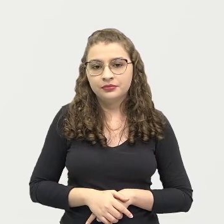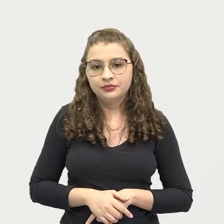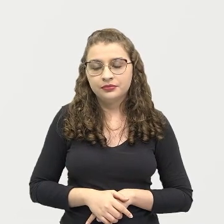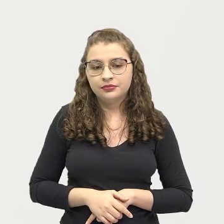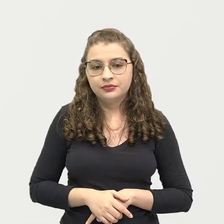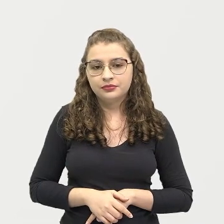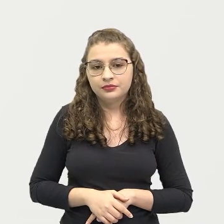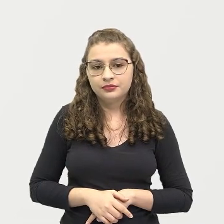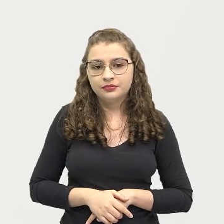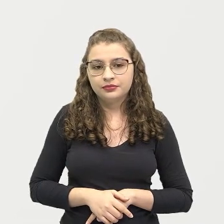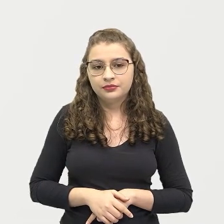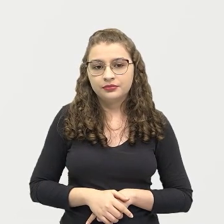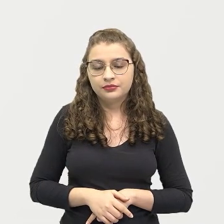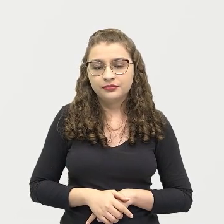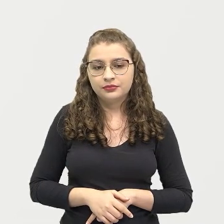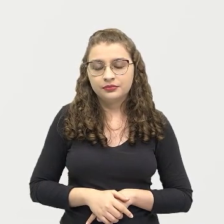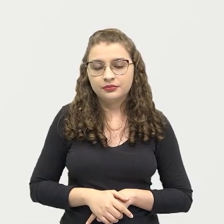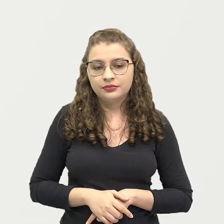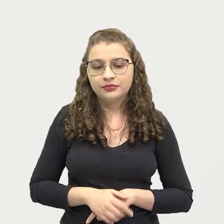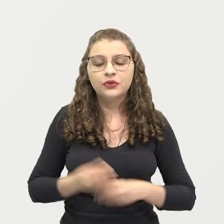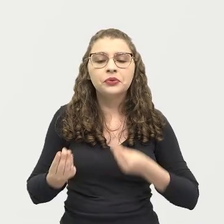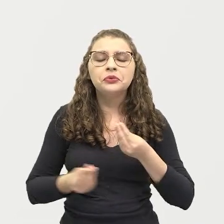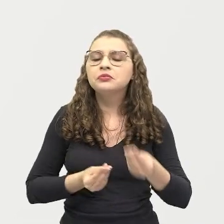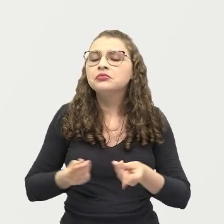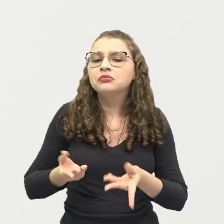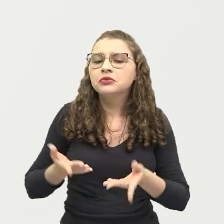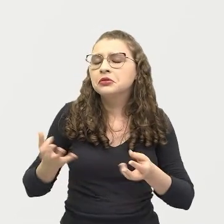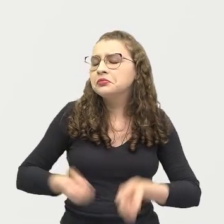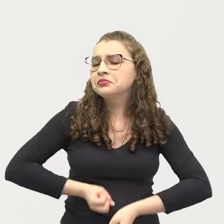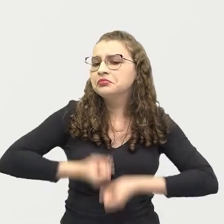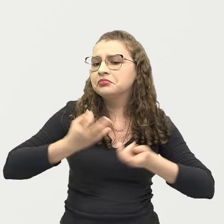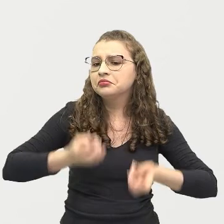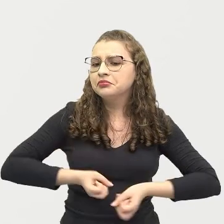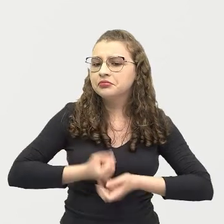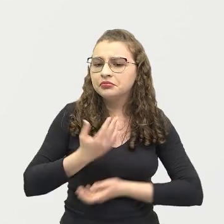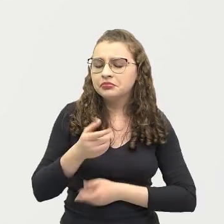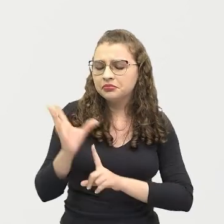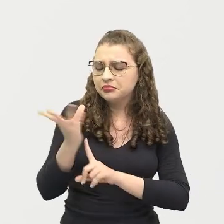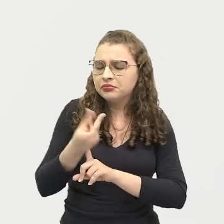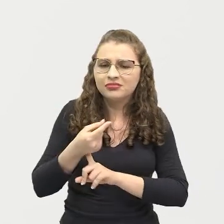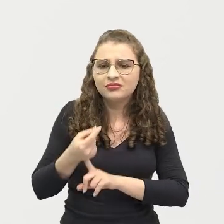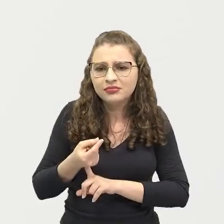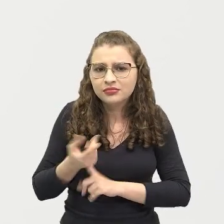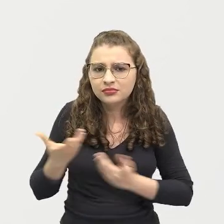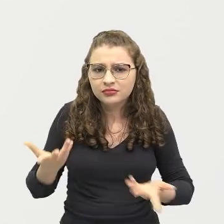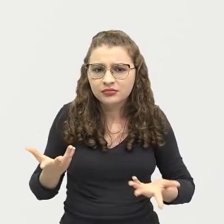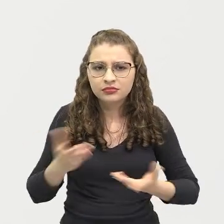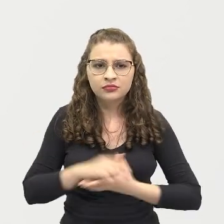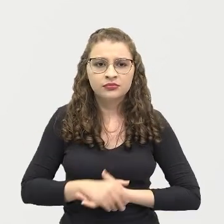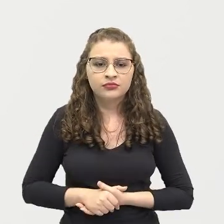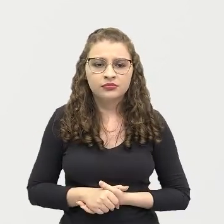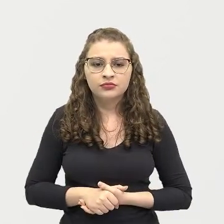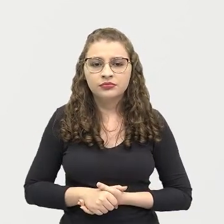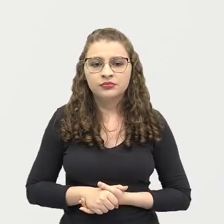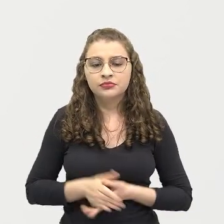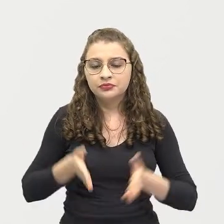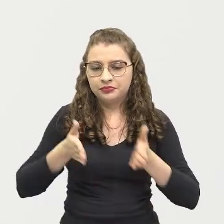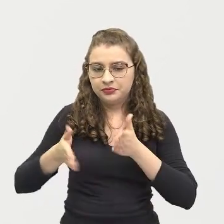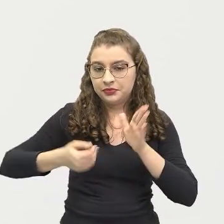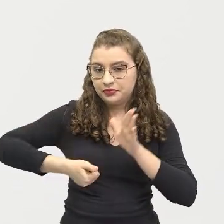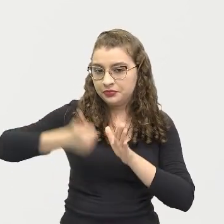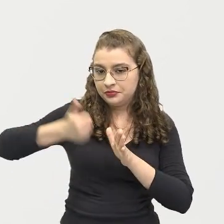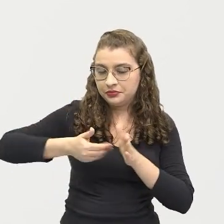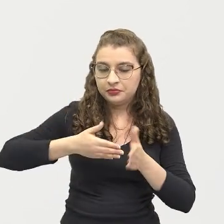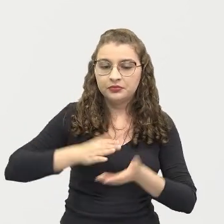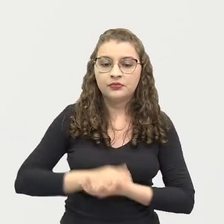discurso? Olha só, como é que se dava essa produção dessa arte nessa época? As condições de produção da primeira geração modernista